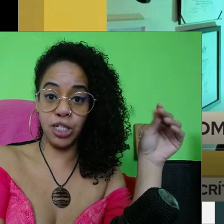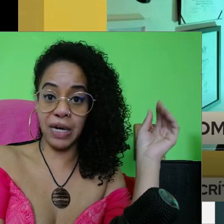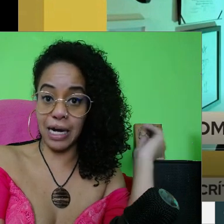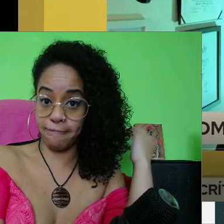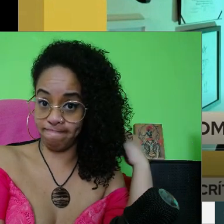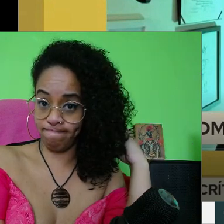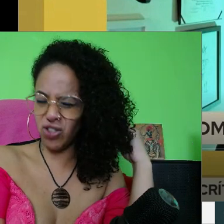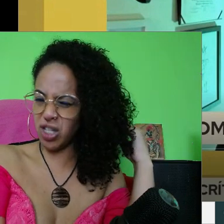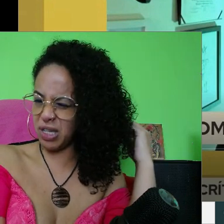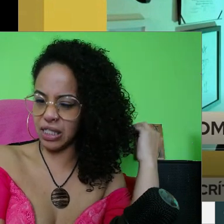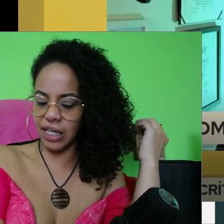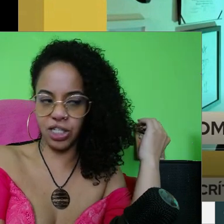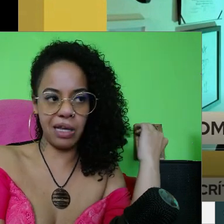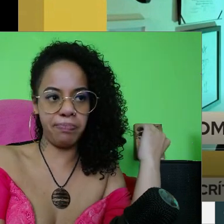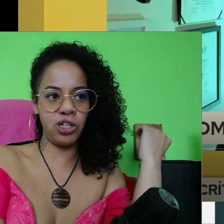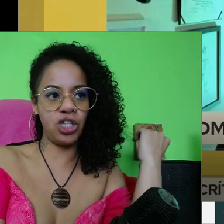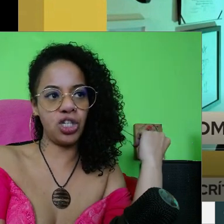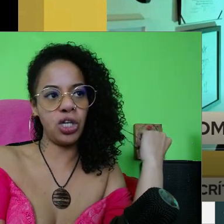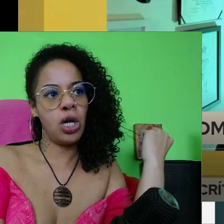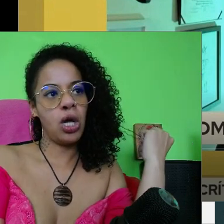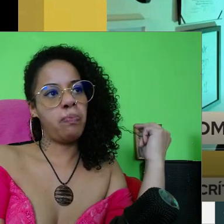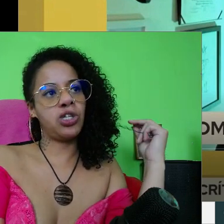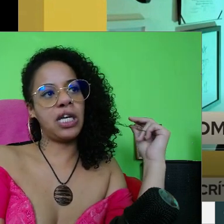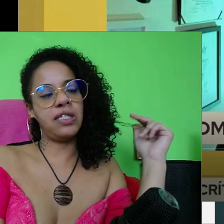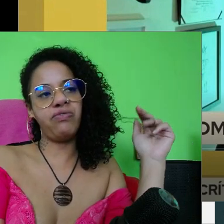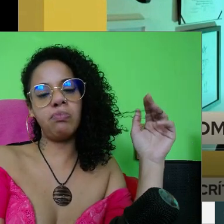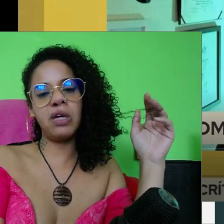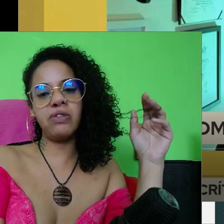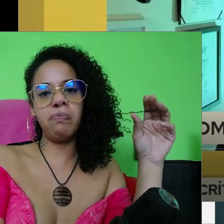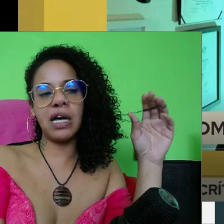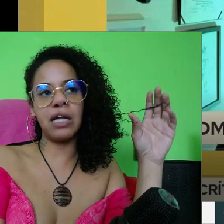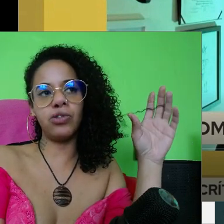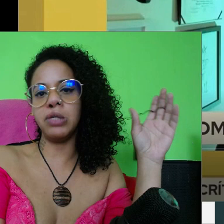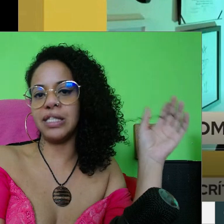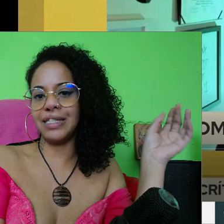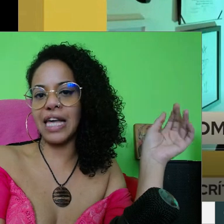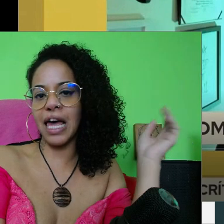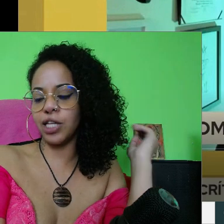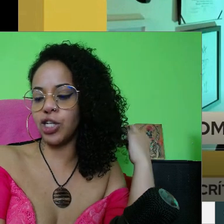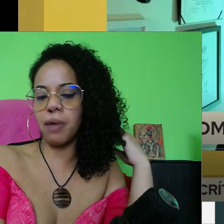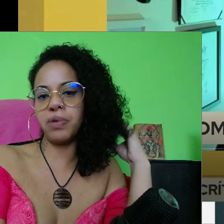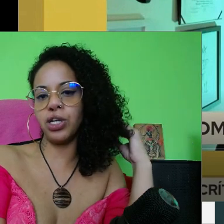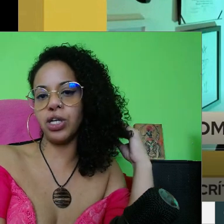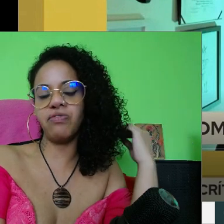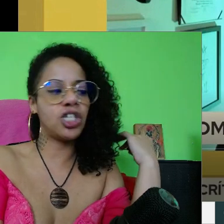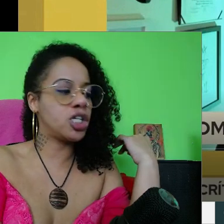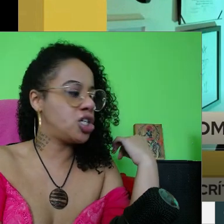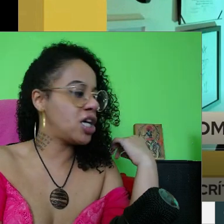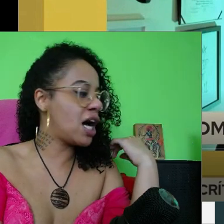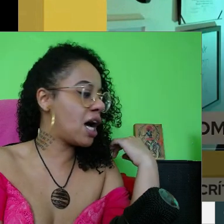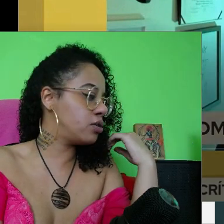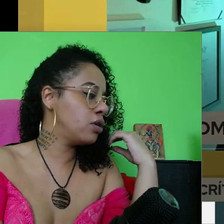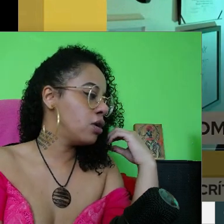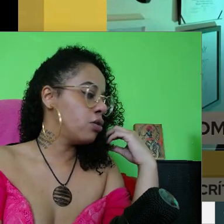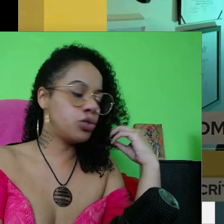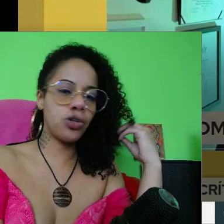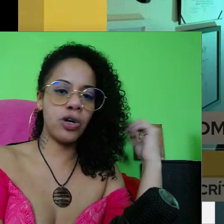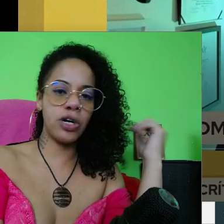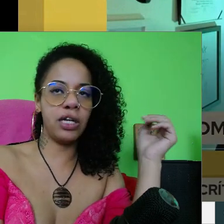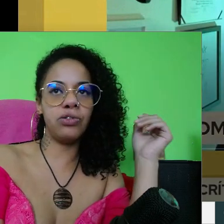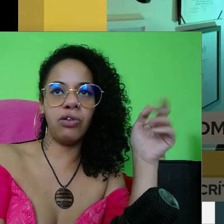2017 para cá 2016 já dá para a gente Puxar esse filme Mas vamos pegar em 2017 né Para ninguém ficar chateado